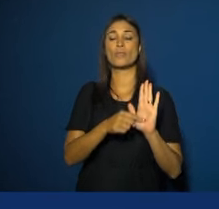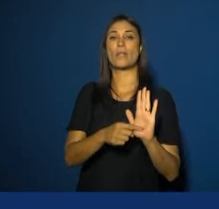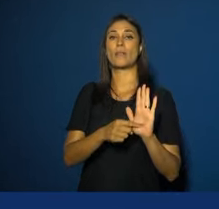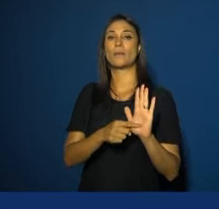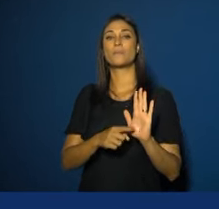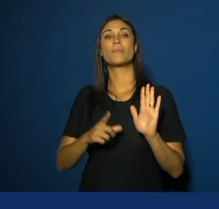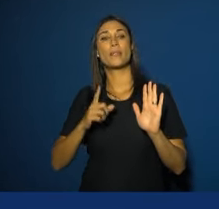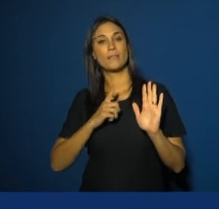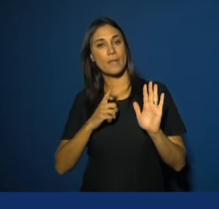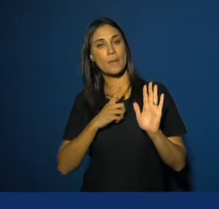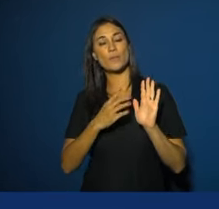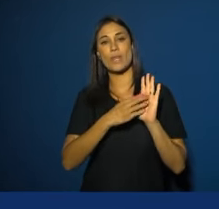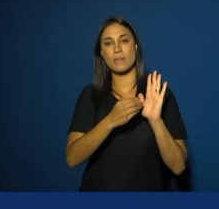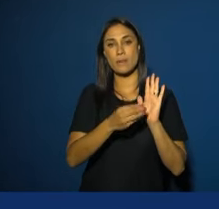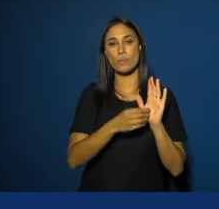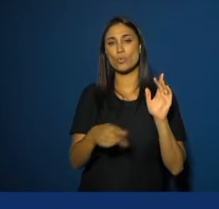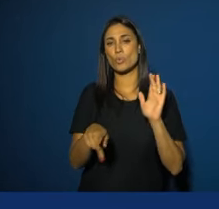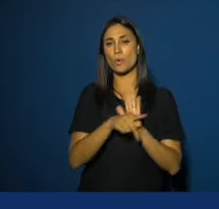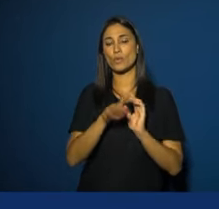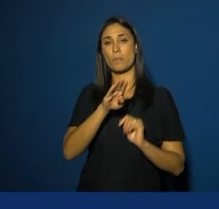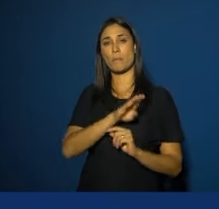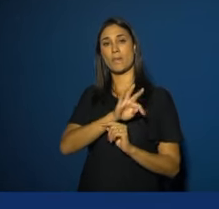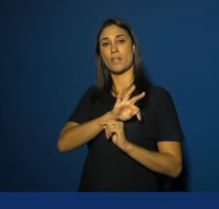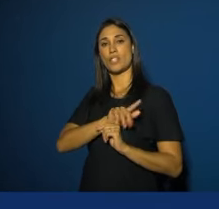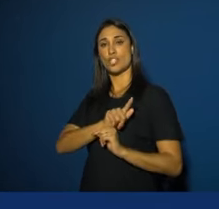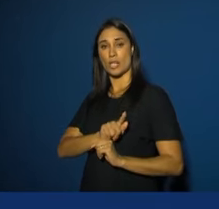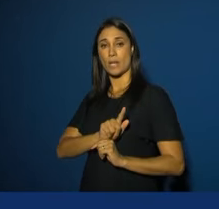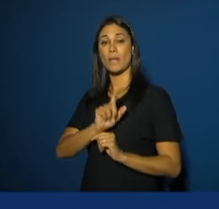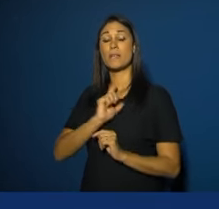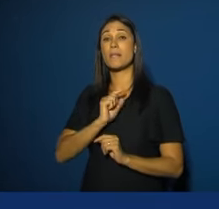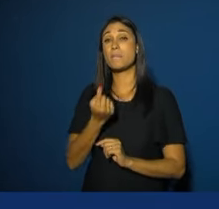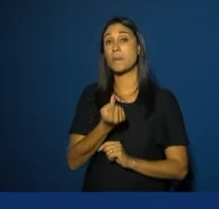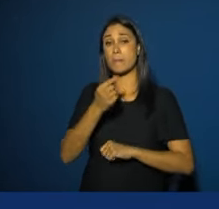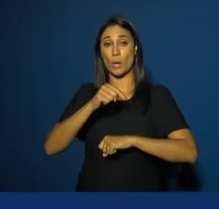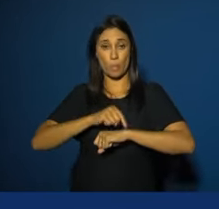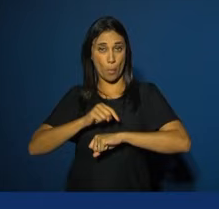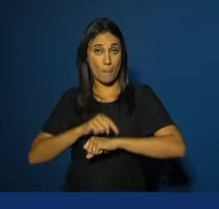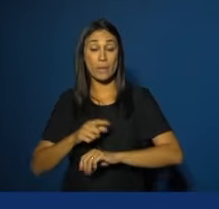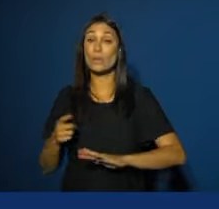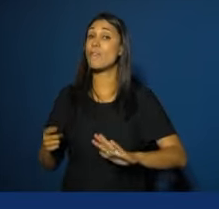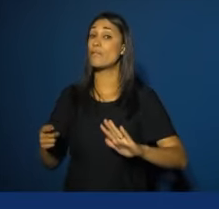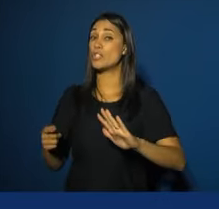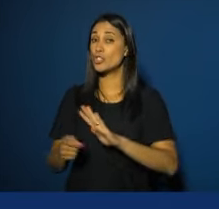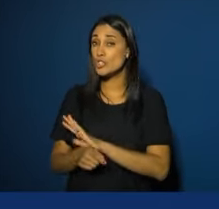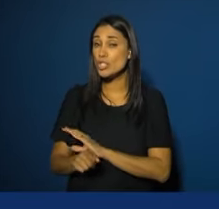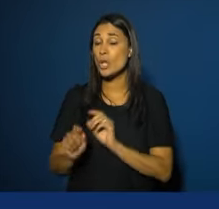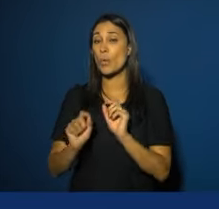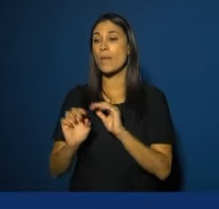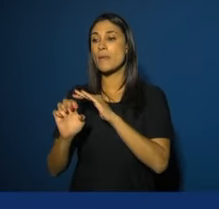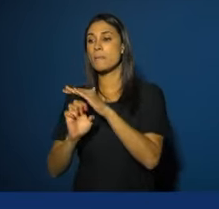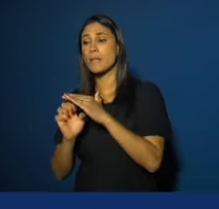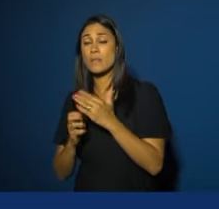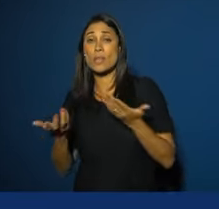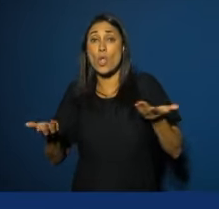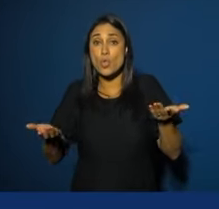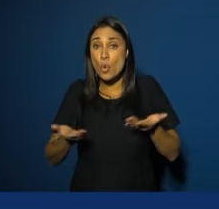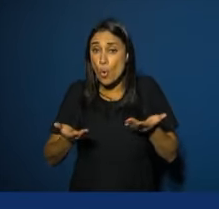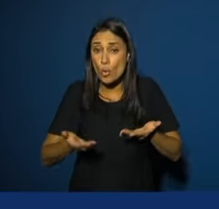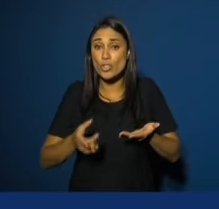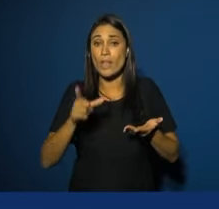aqui. Temos exemplos do próprio BTG, que em um primeiro momento investia em empresas e hoje